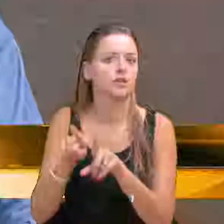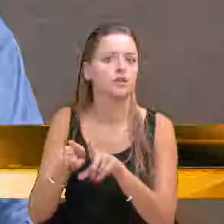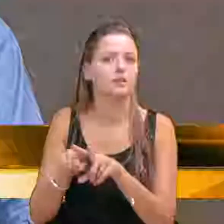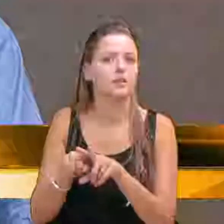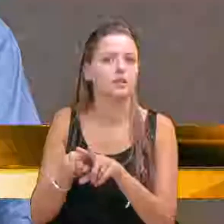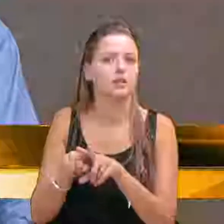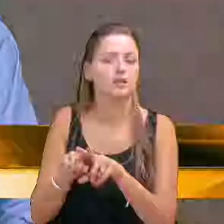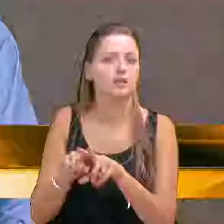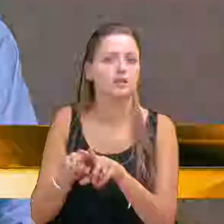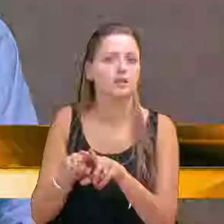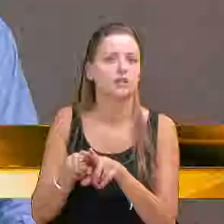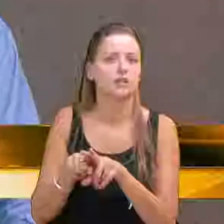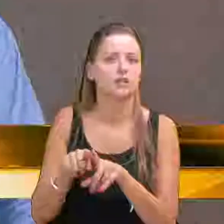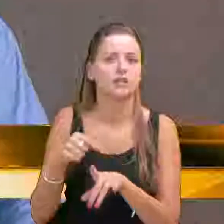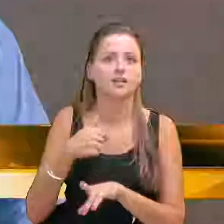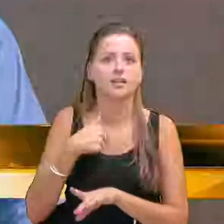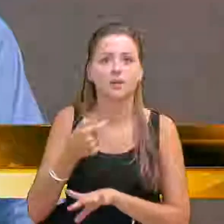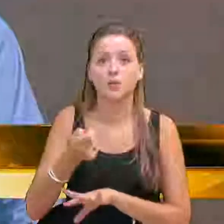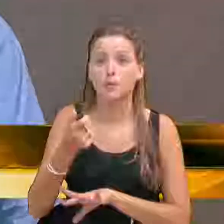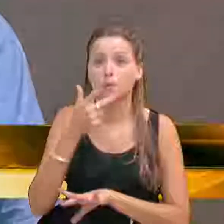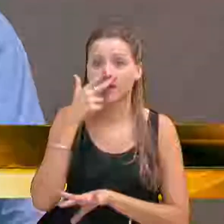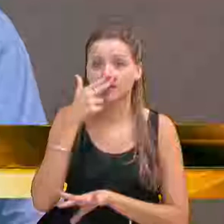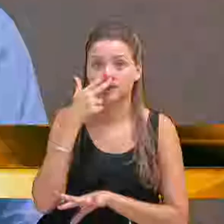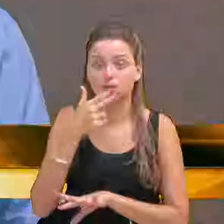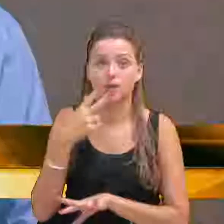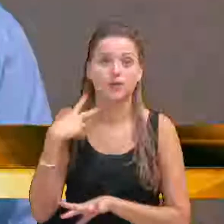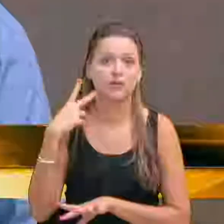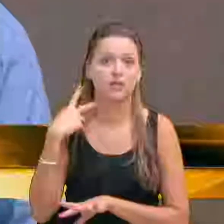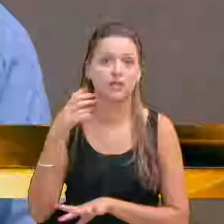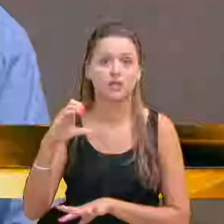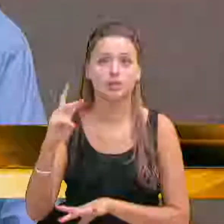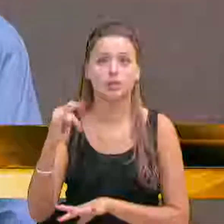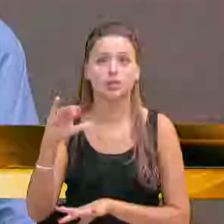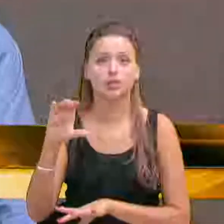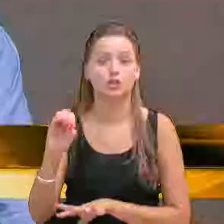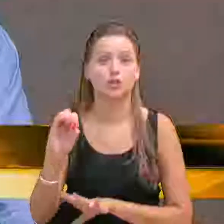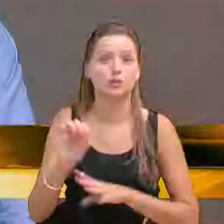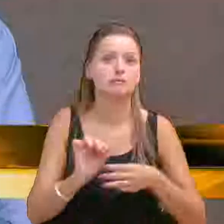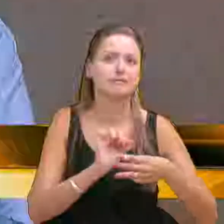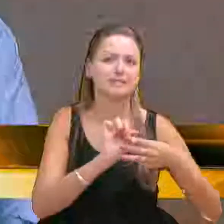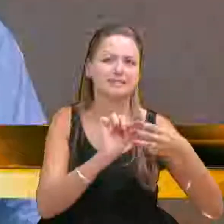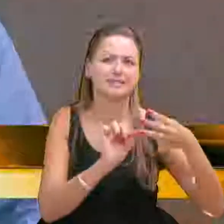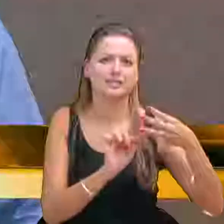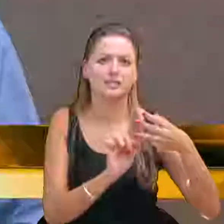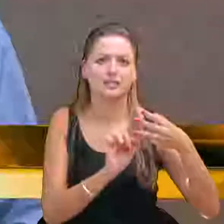praticamente dei uma de vereador Chico Spendorella. Foram 3 velórios, lamentavelmente.